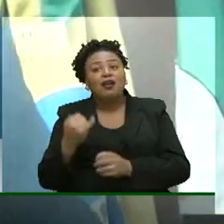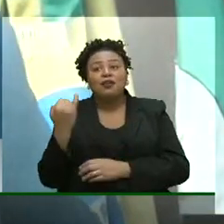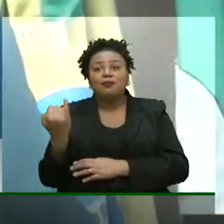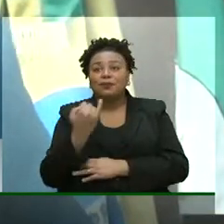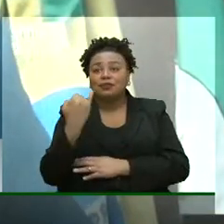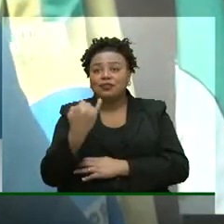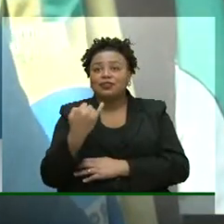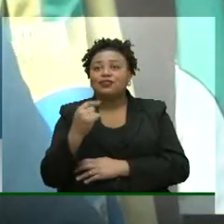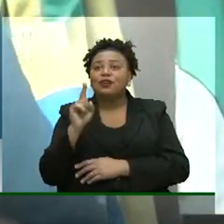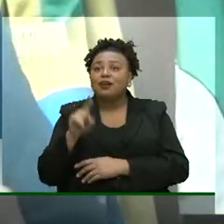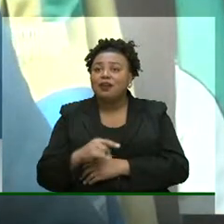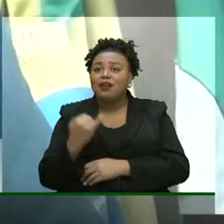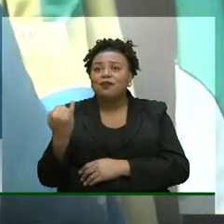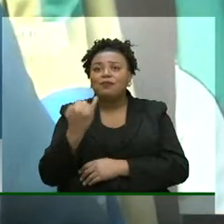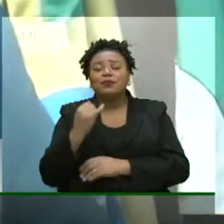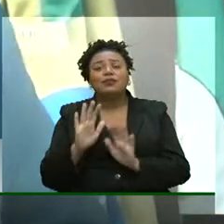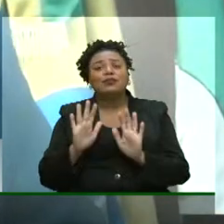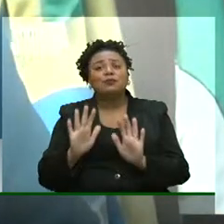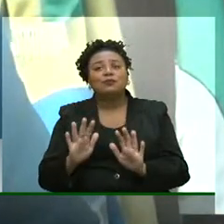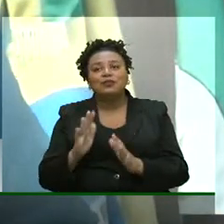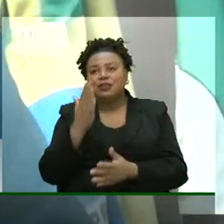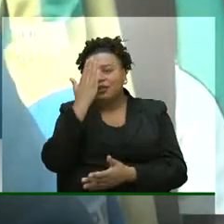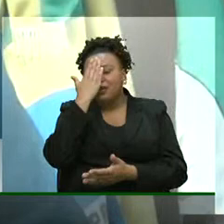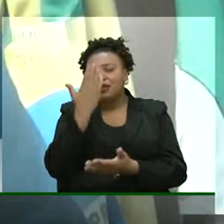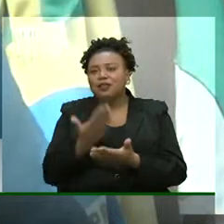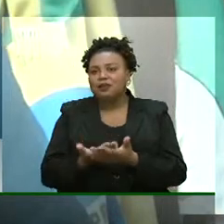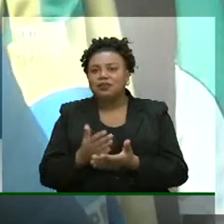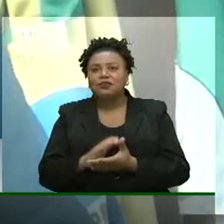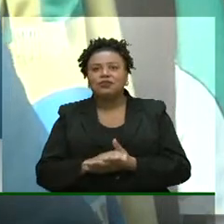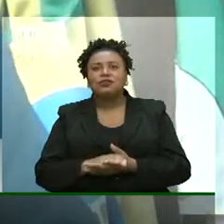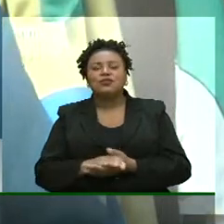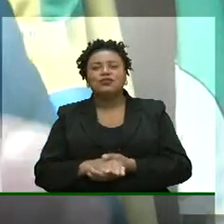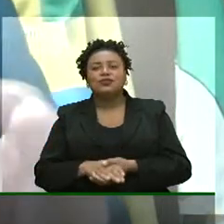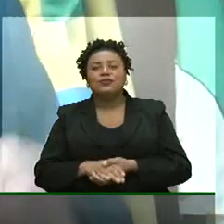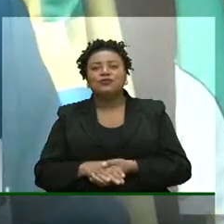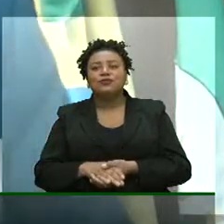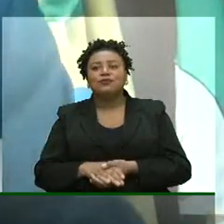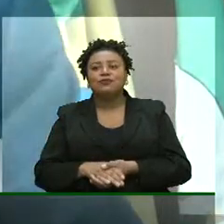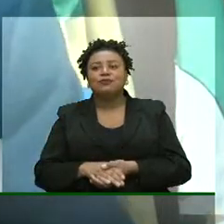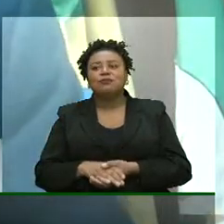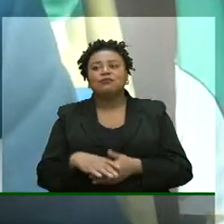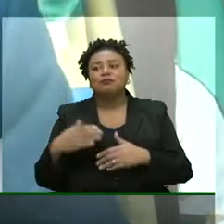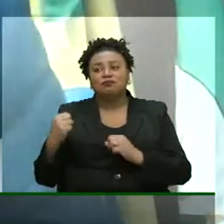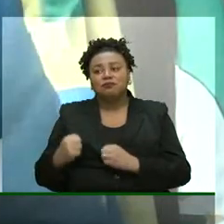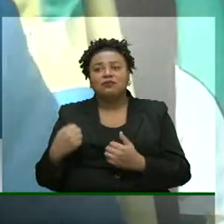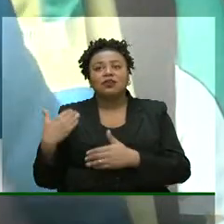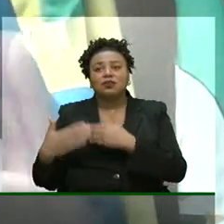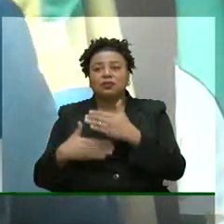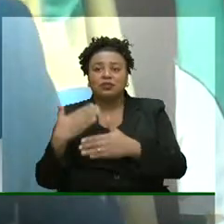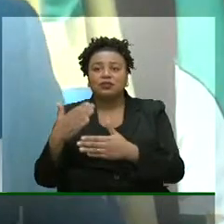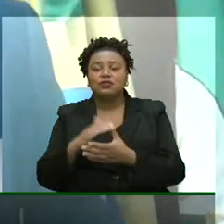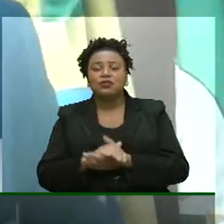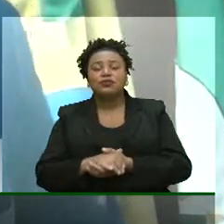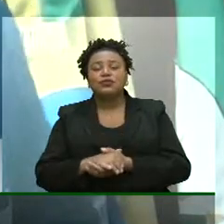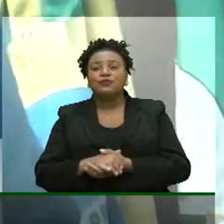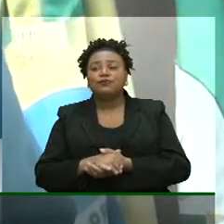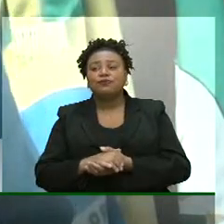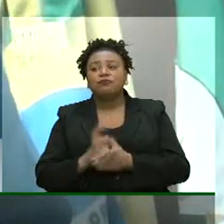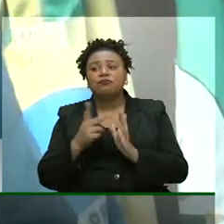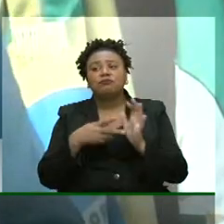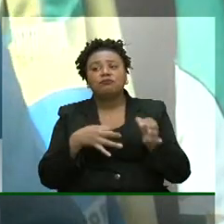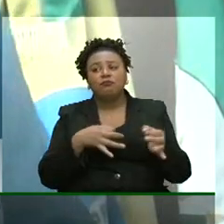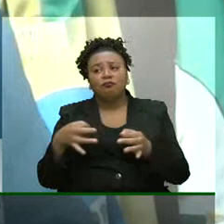ele é importante. Mas eu acredito que nós poderíamos ter avançado mais neste projeto,